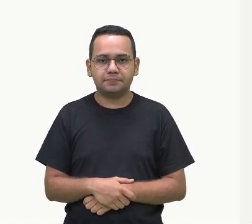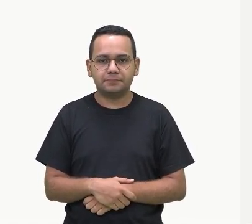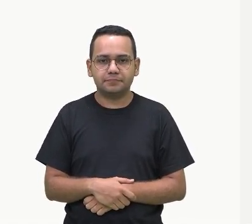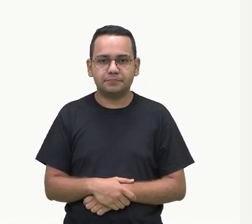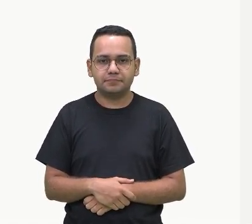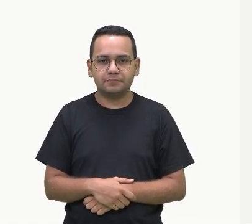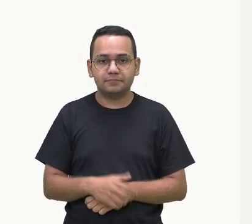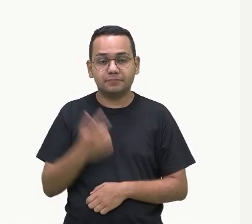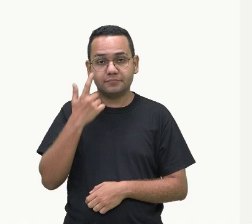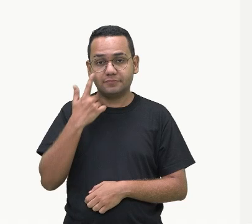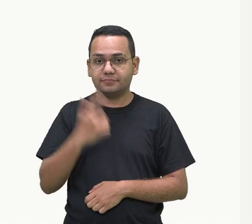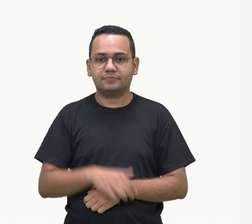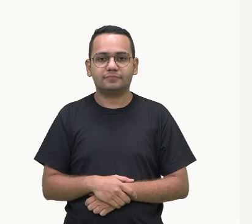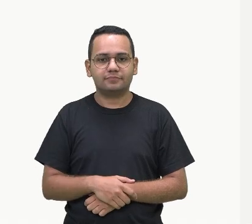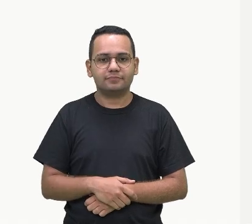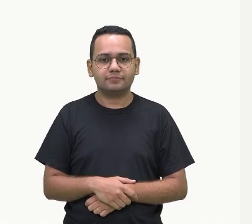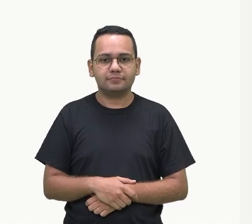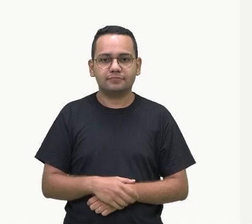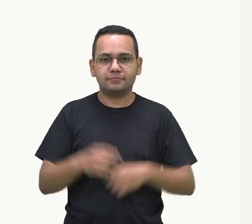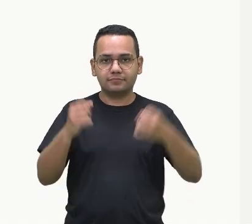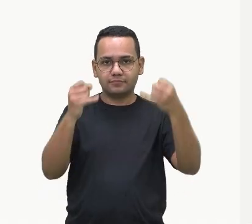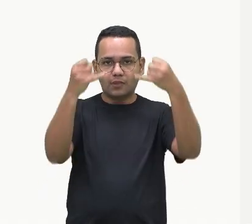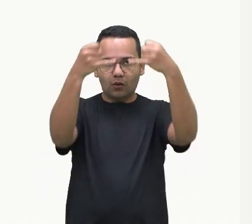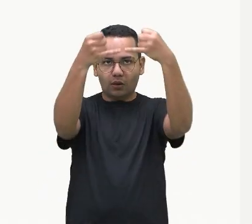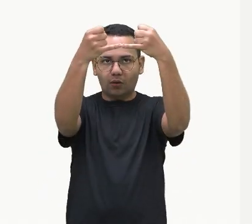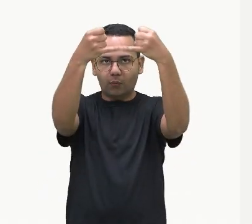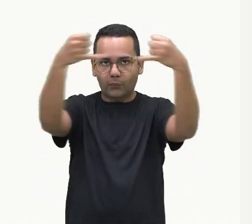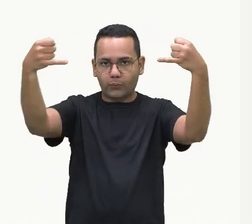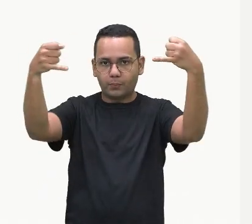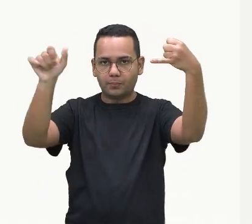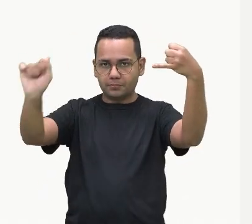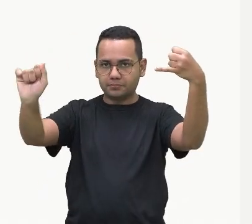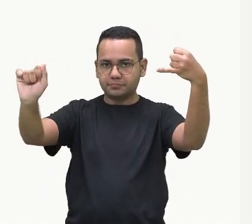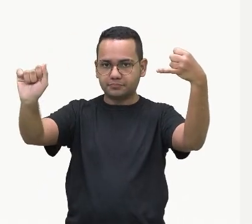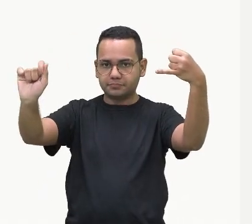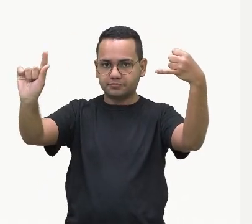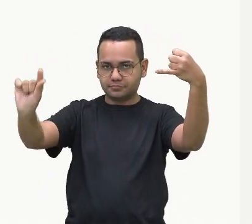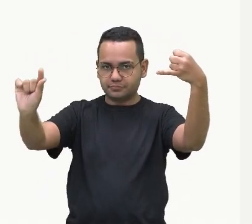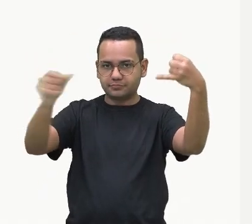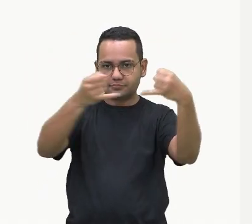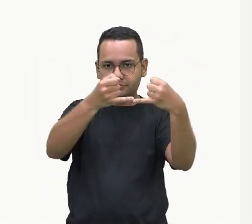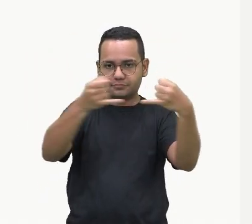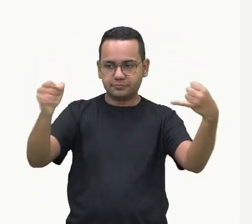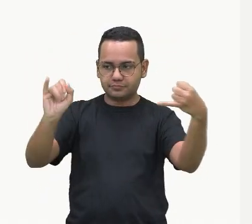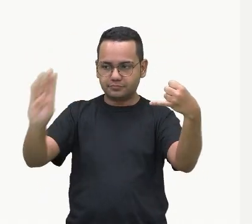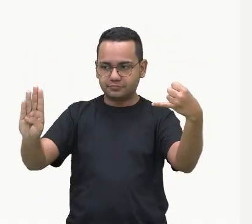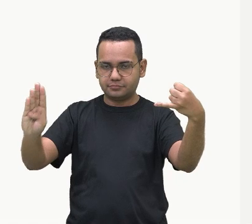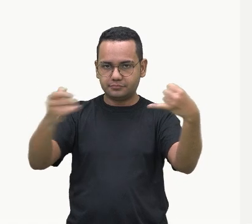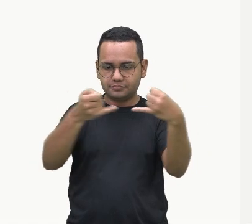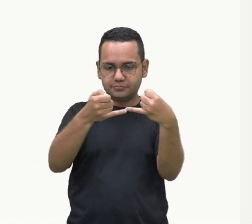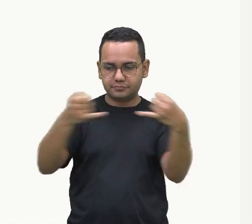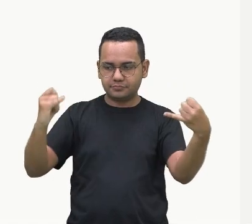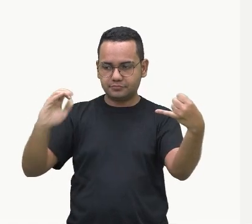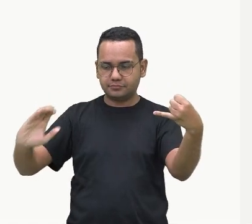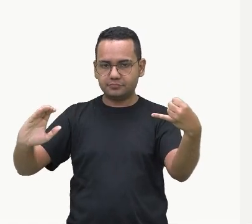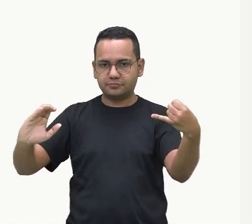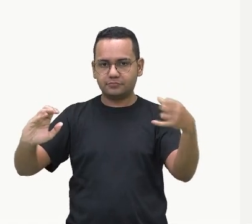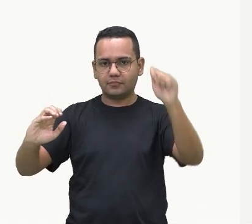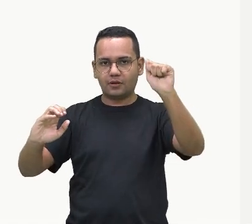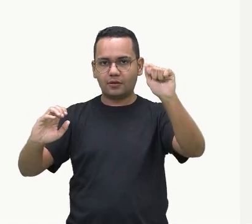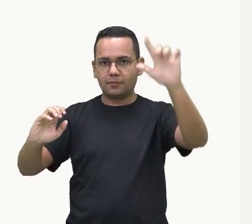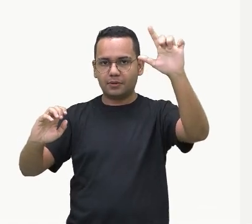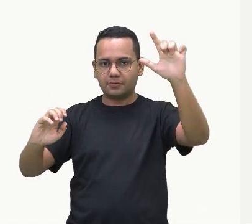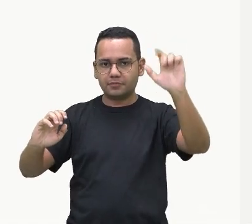ponto A, tá? Nosso ponto A, nosso ponto B, C,